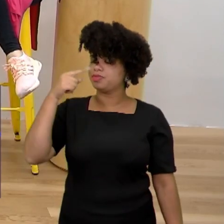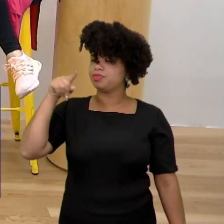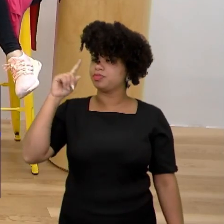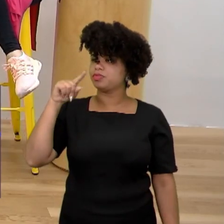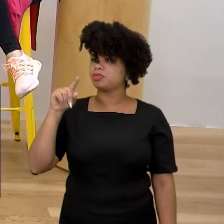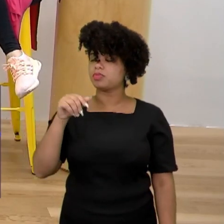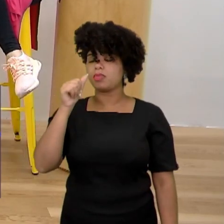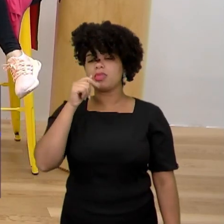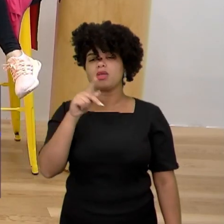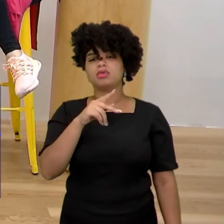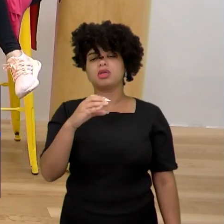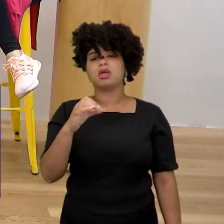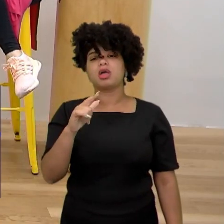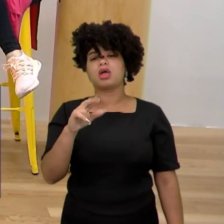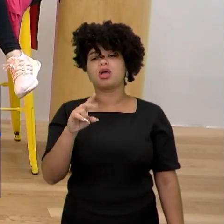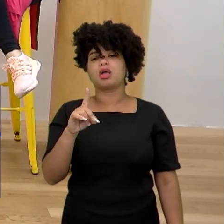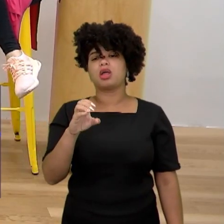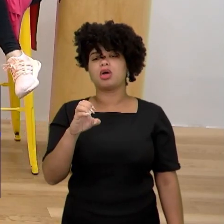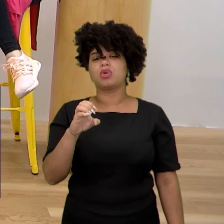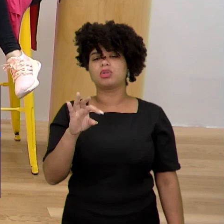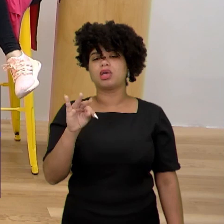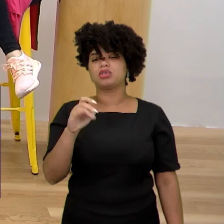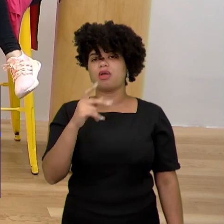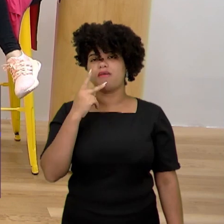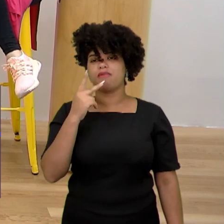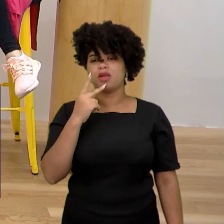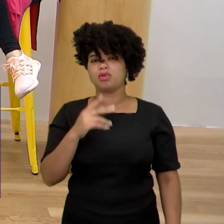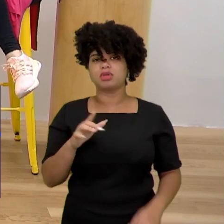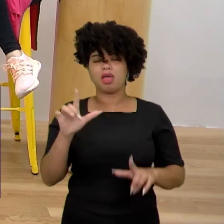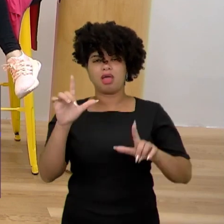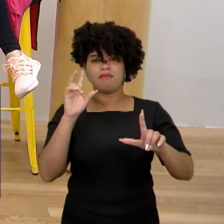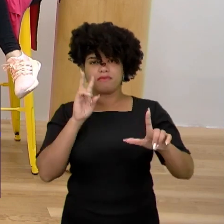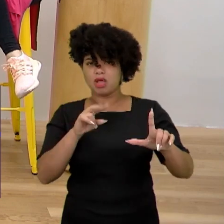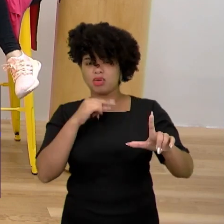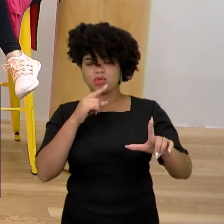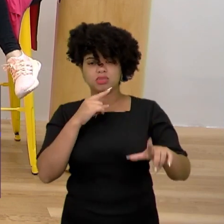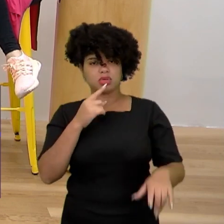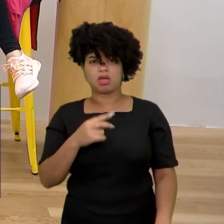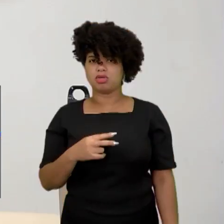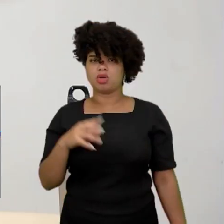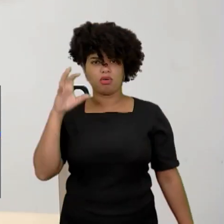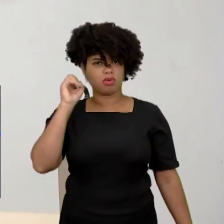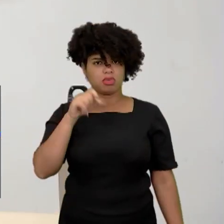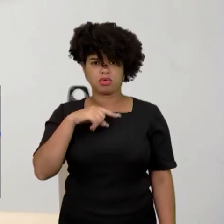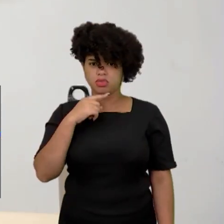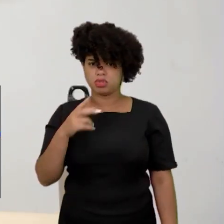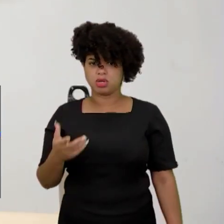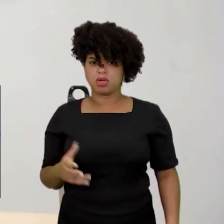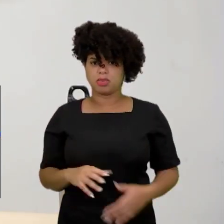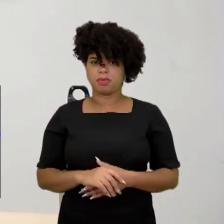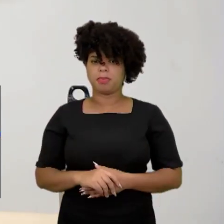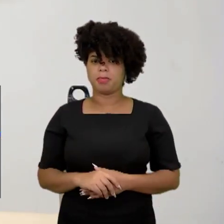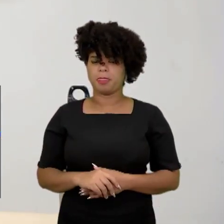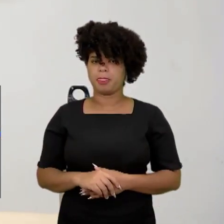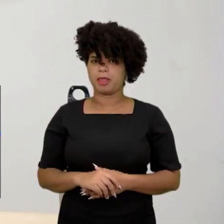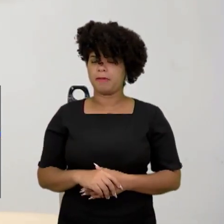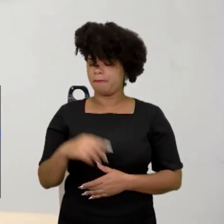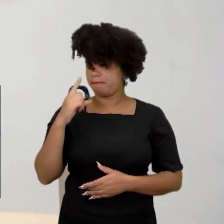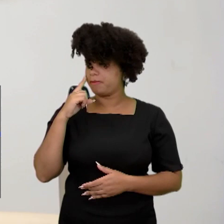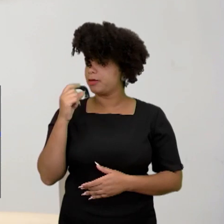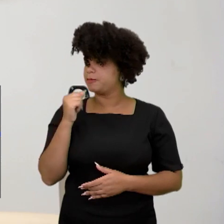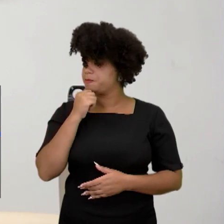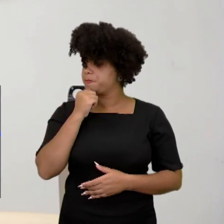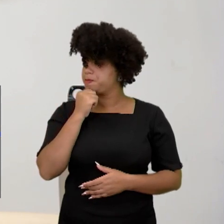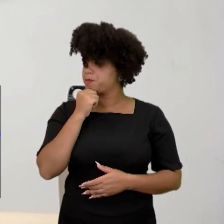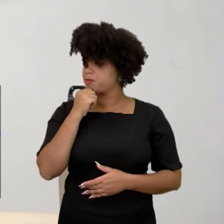A professora Claudete está falando que está sem imagem, sem voz. Professora Claudete, eu estou aqui também com a senhora